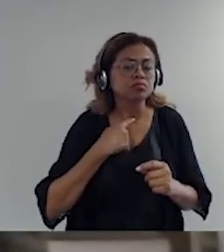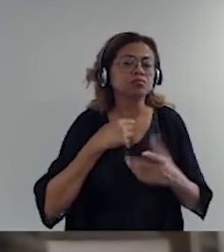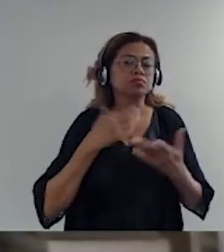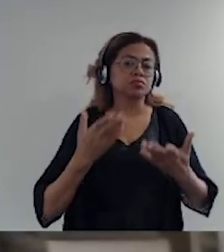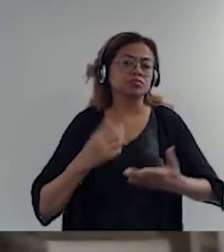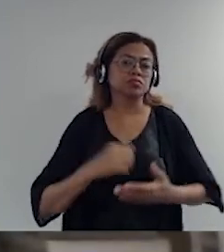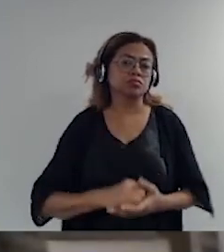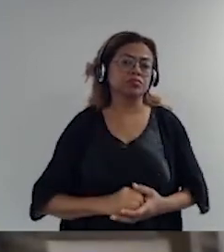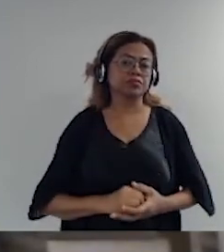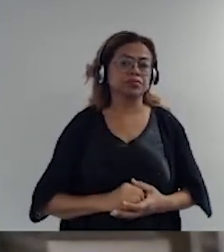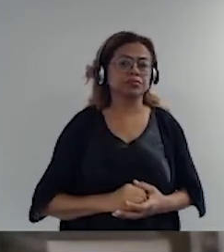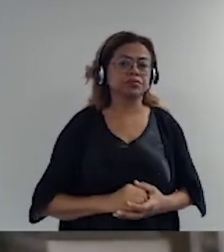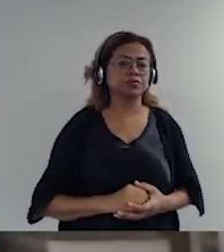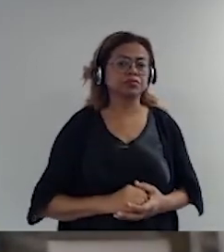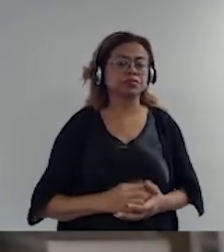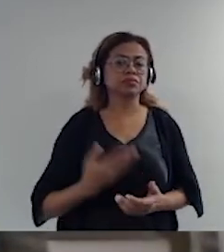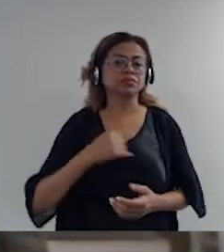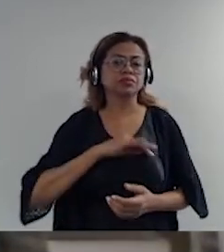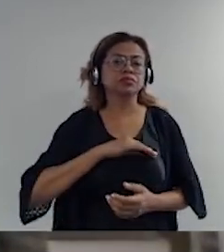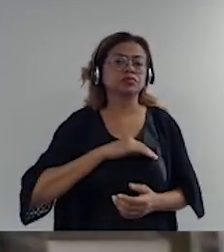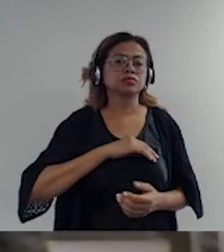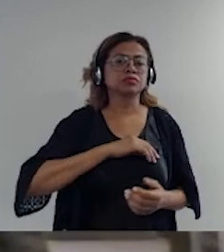shareholders. Essas